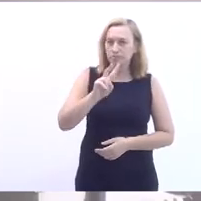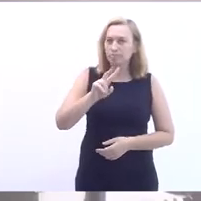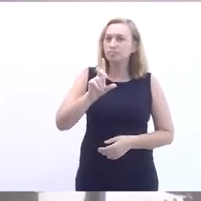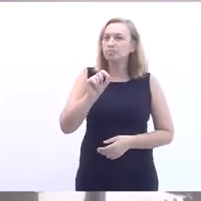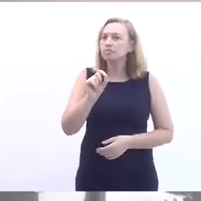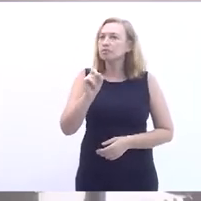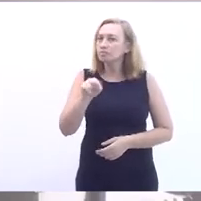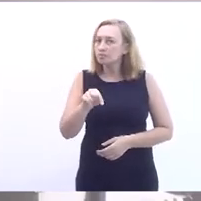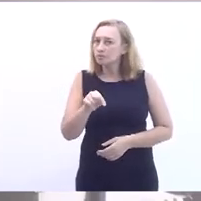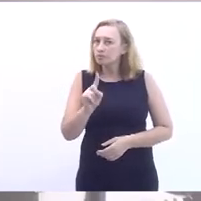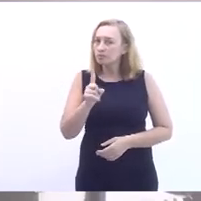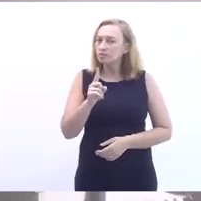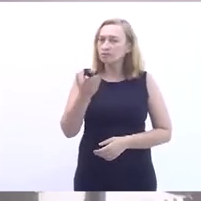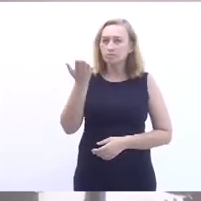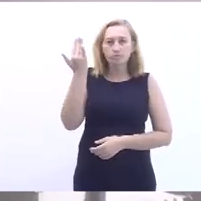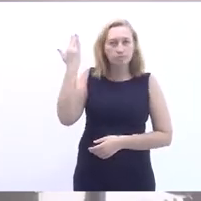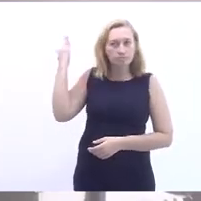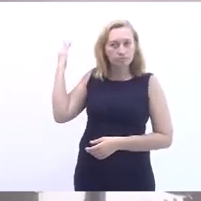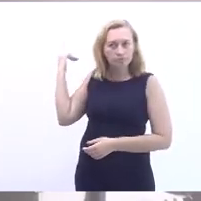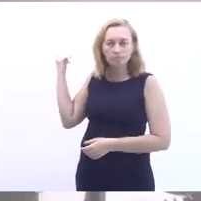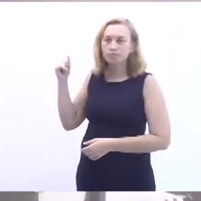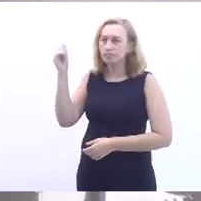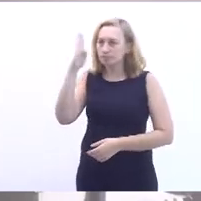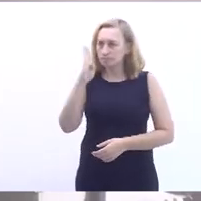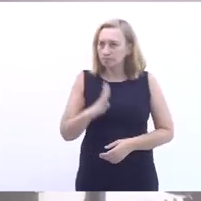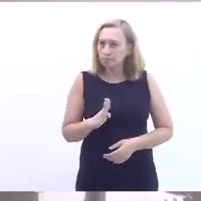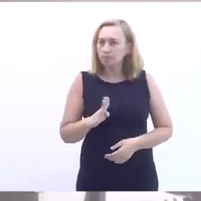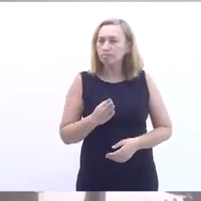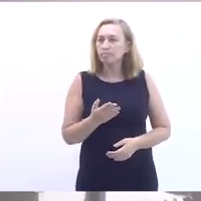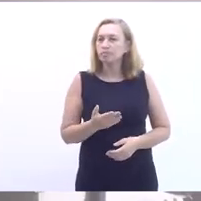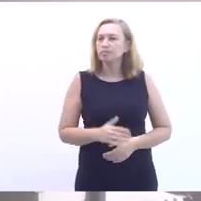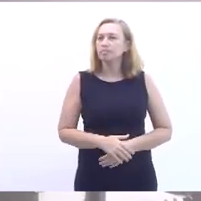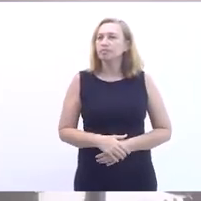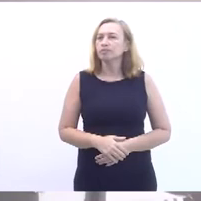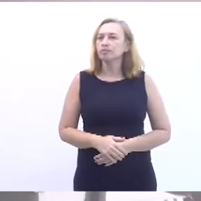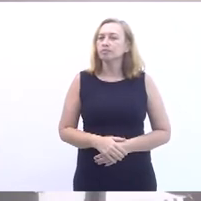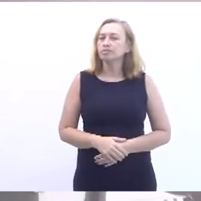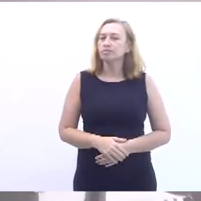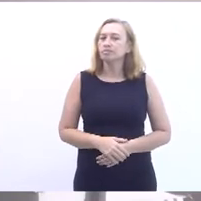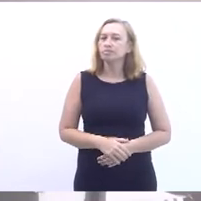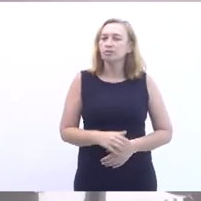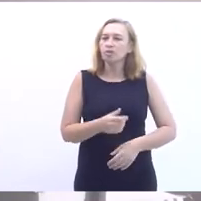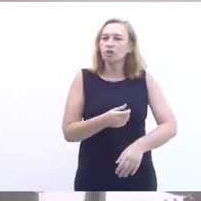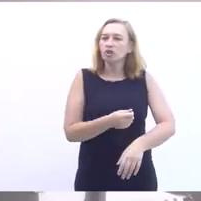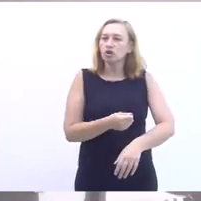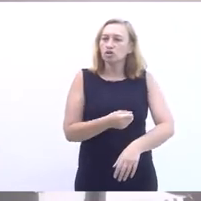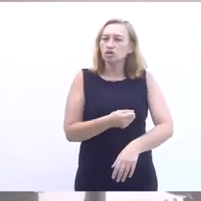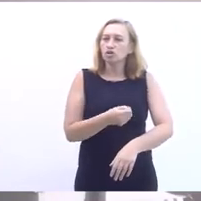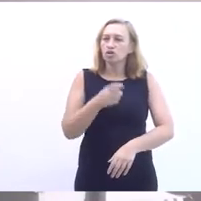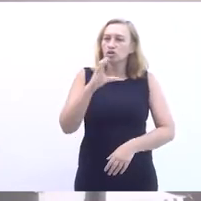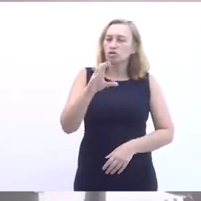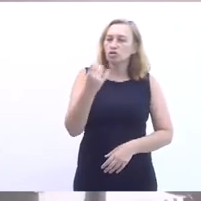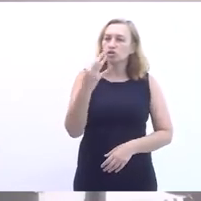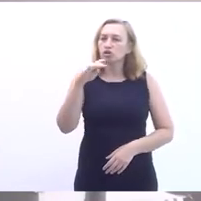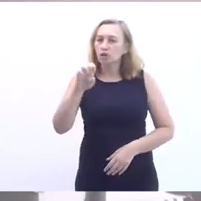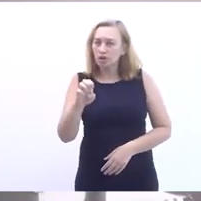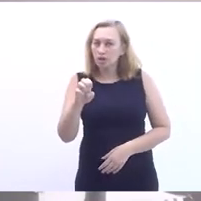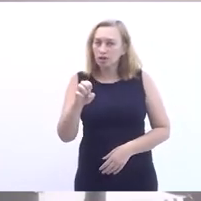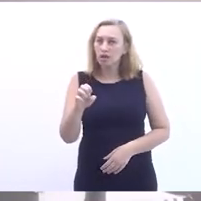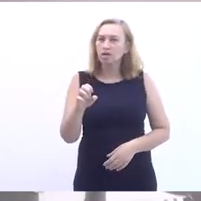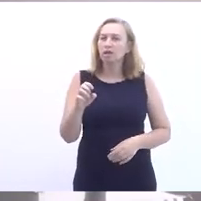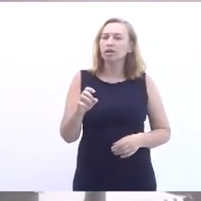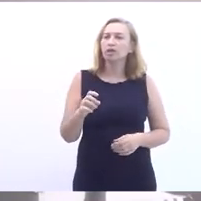num passado não tão passado assim no Brasil que o senhor a tratar o choque lobotomia internações